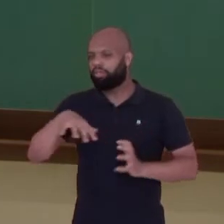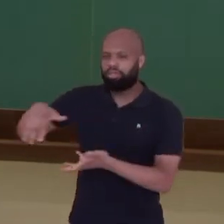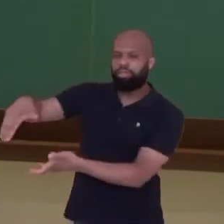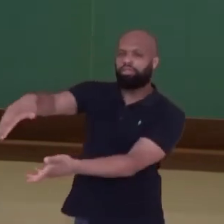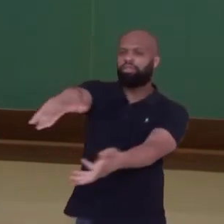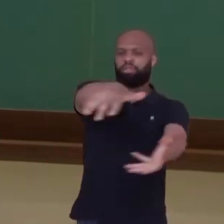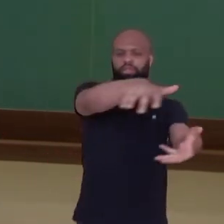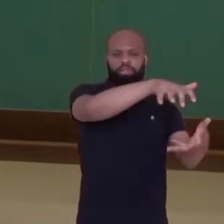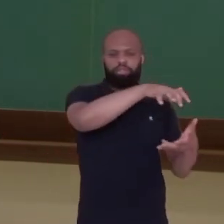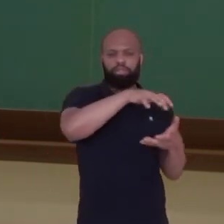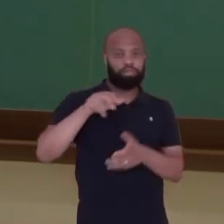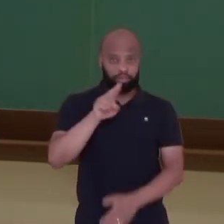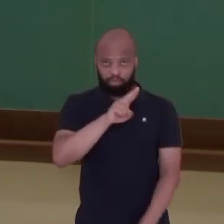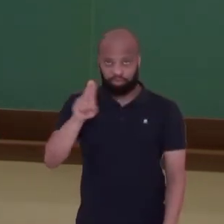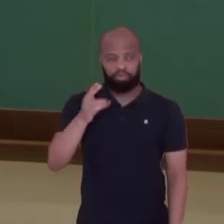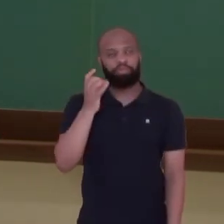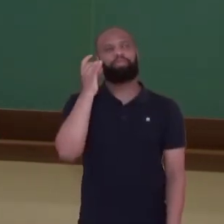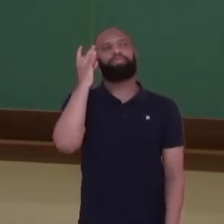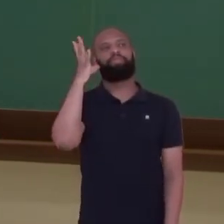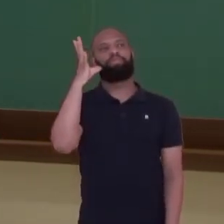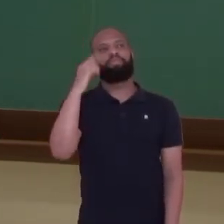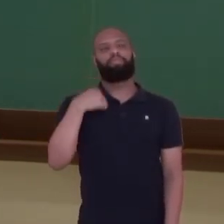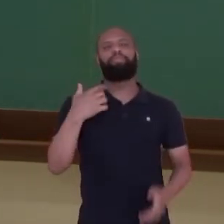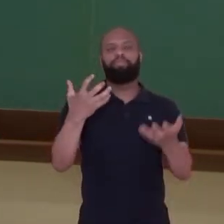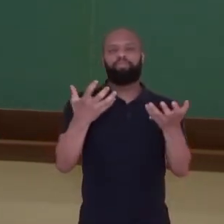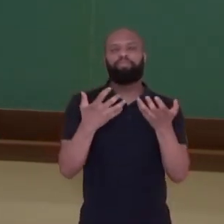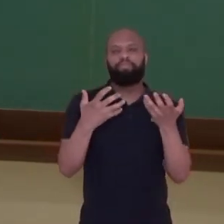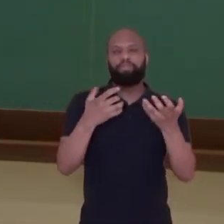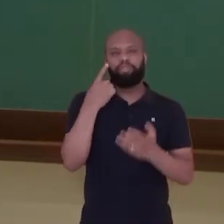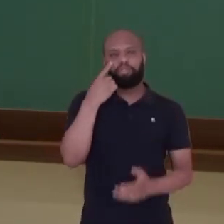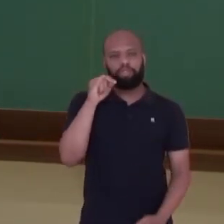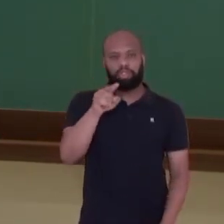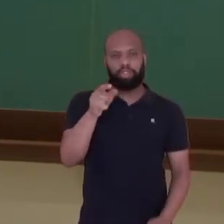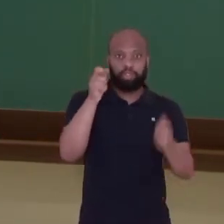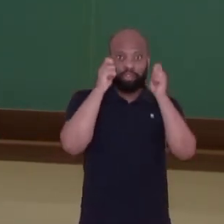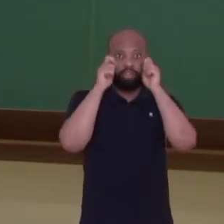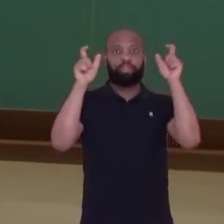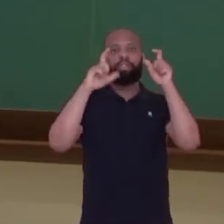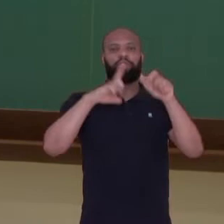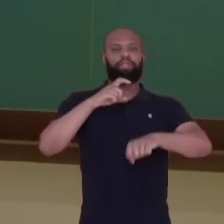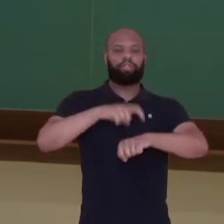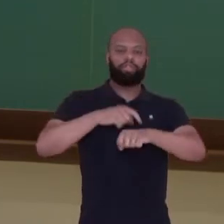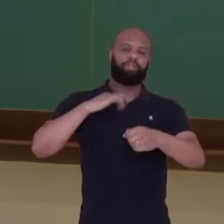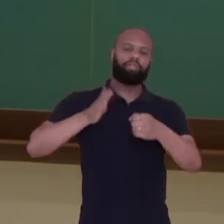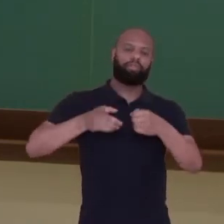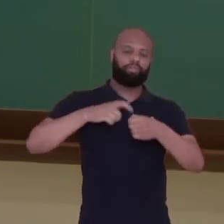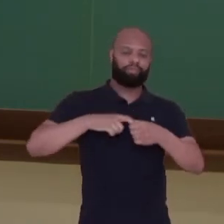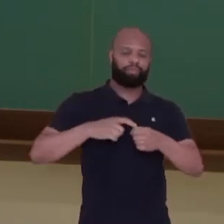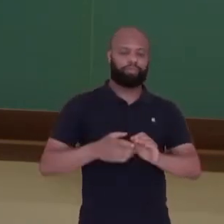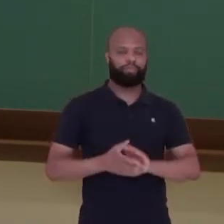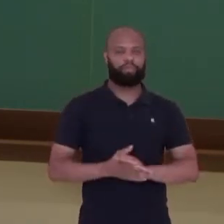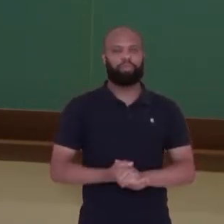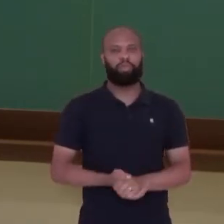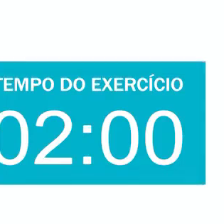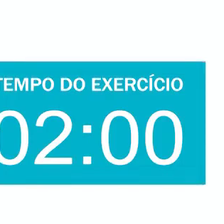do Sol? Essa é bem fácil. Eu quero ver se você está prestando atenção. Eu vou dar um tempinho e eu já retorno.